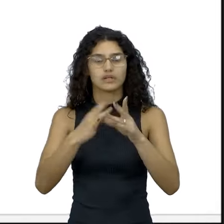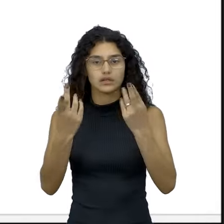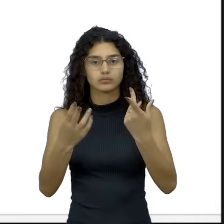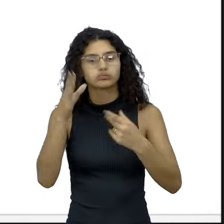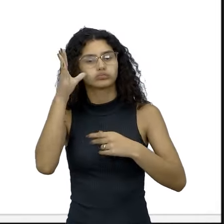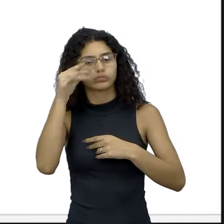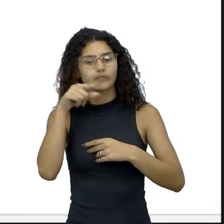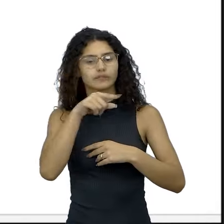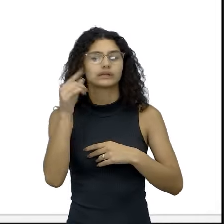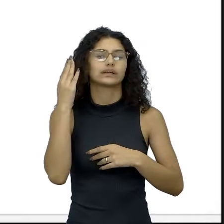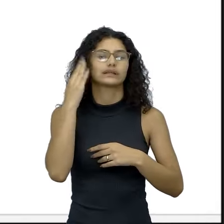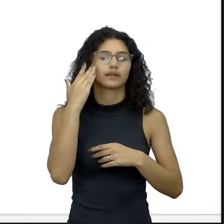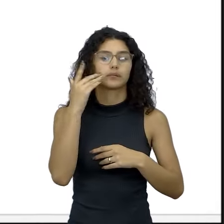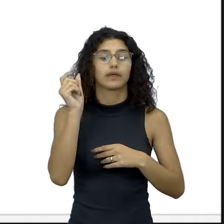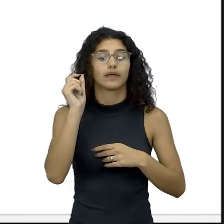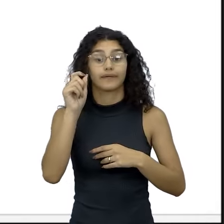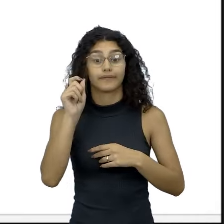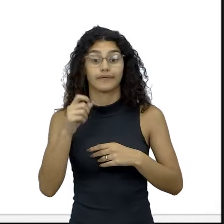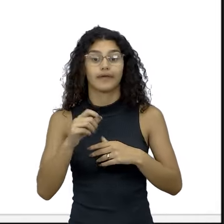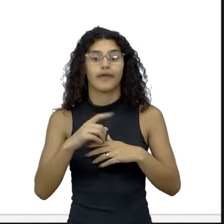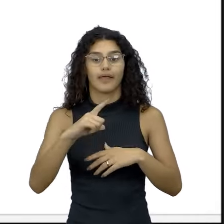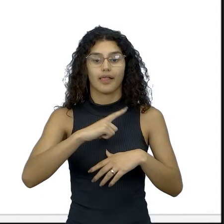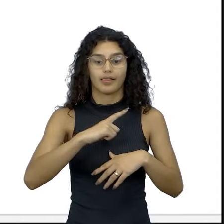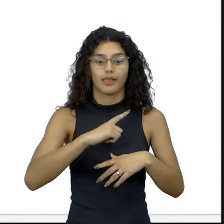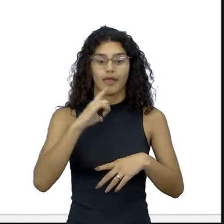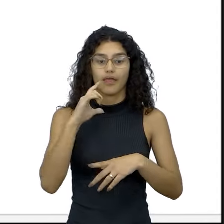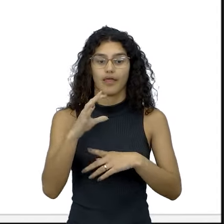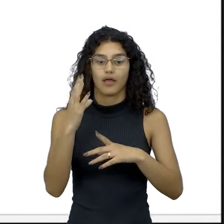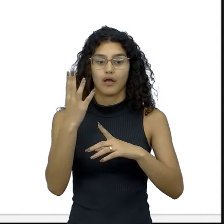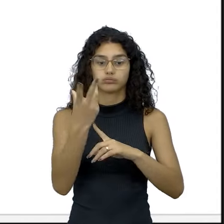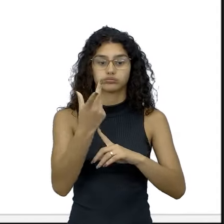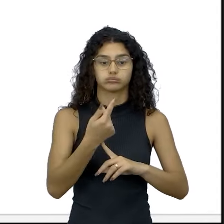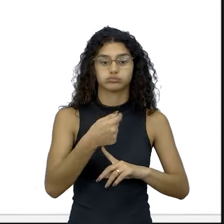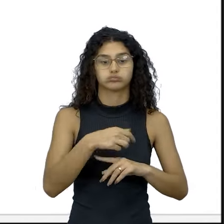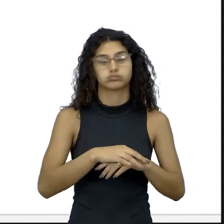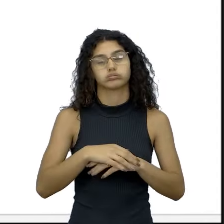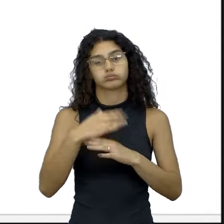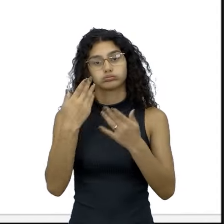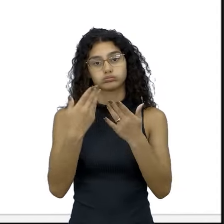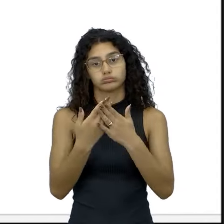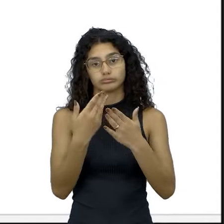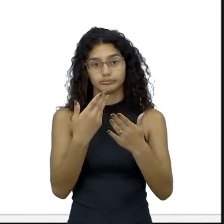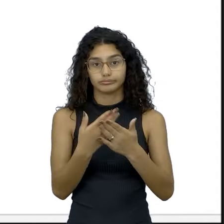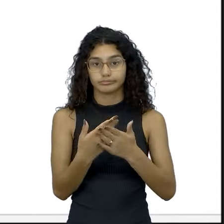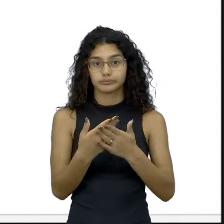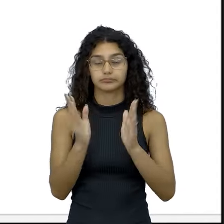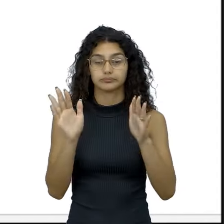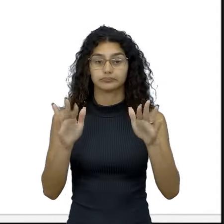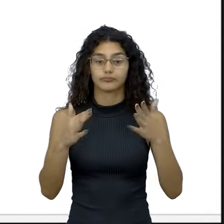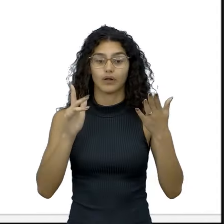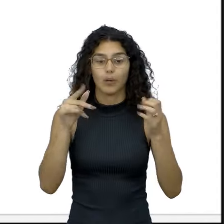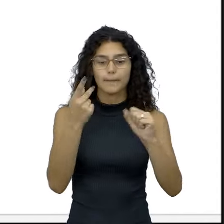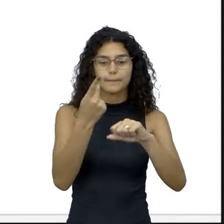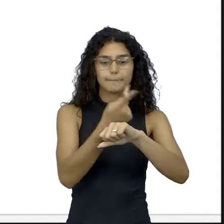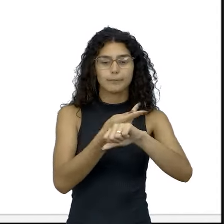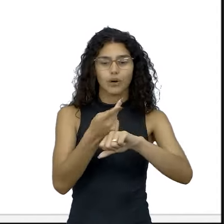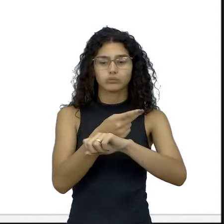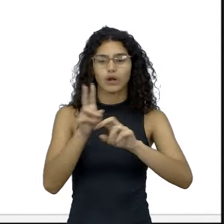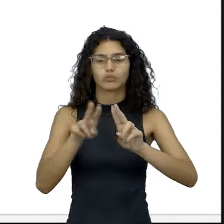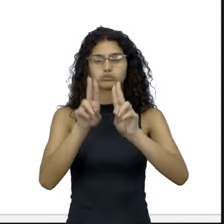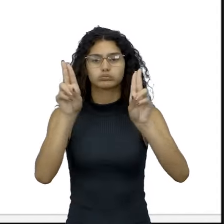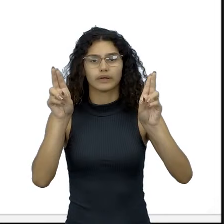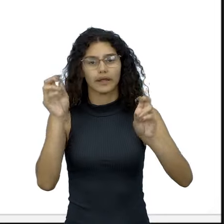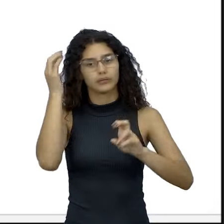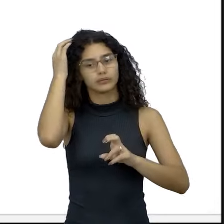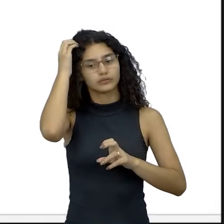curiosidade, você sabia que, sobre essa obra. E essa aula, então, ela vai explorar o tema,